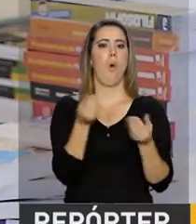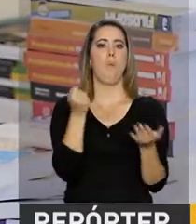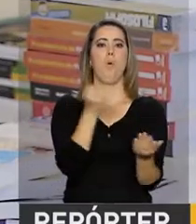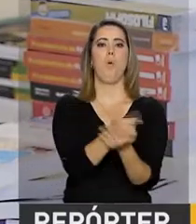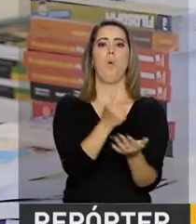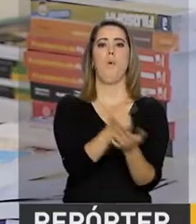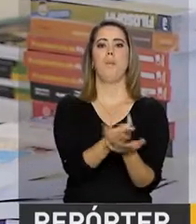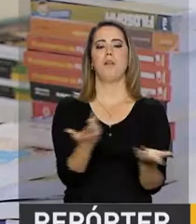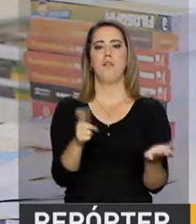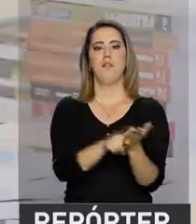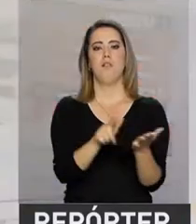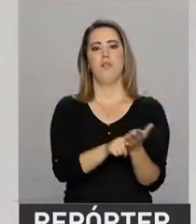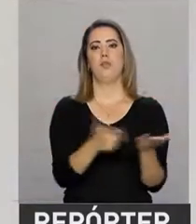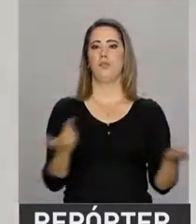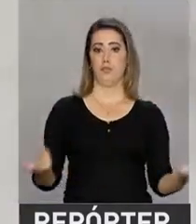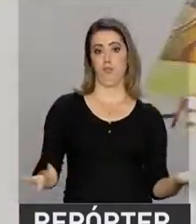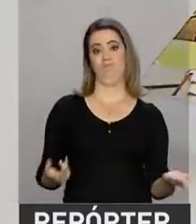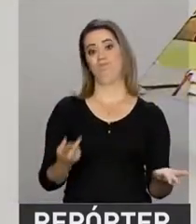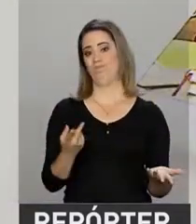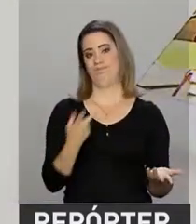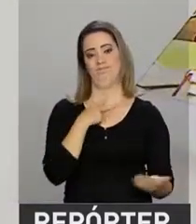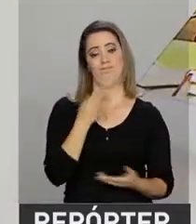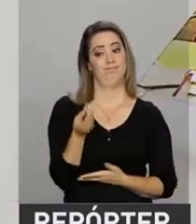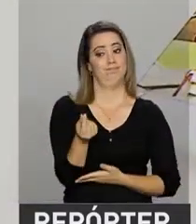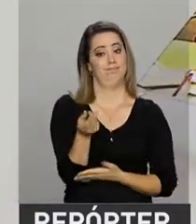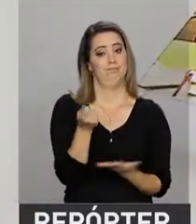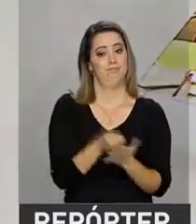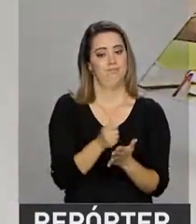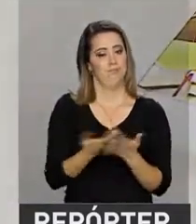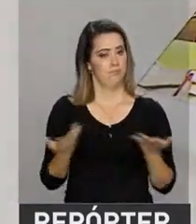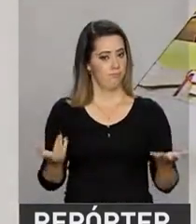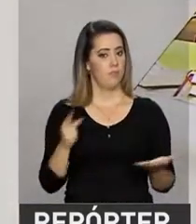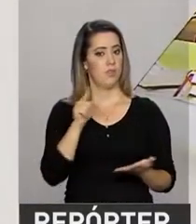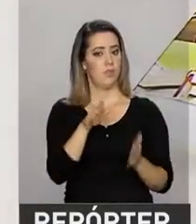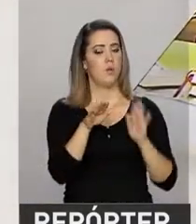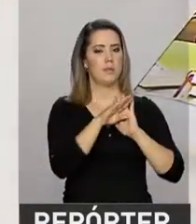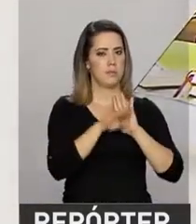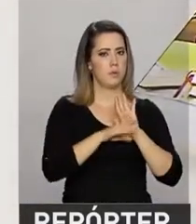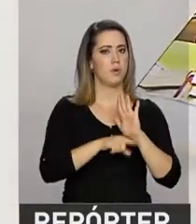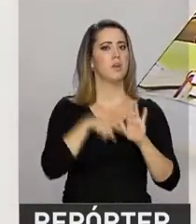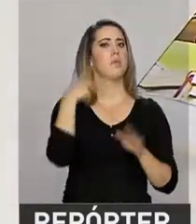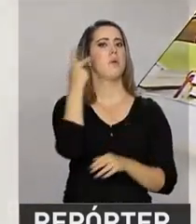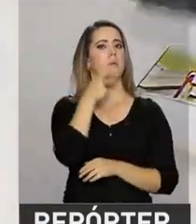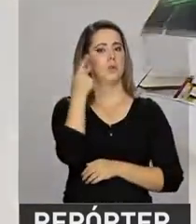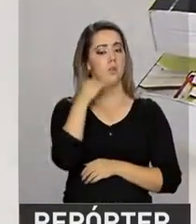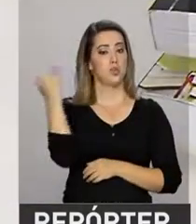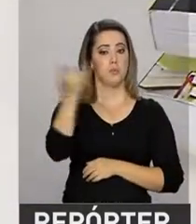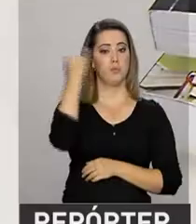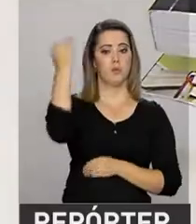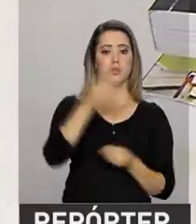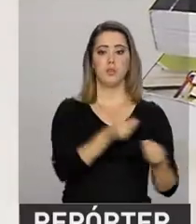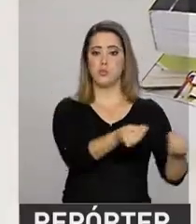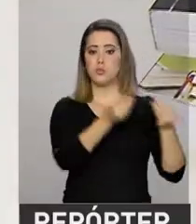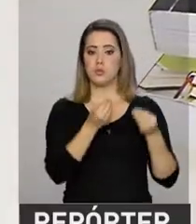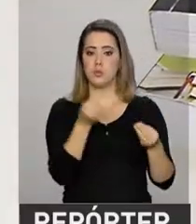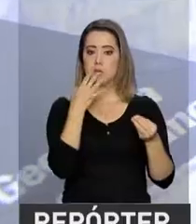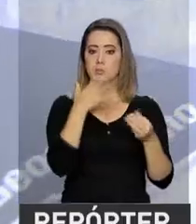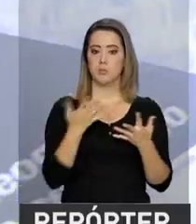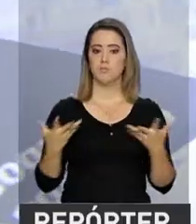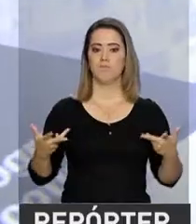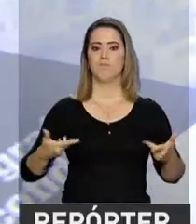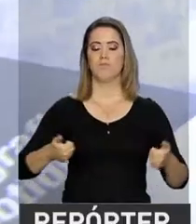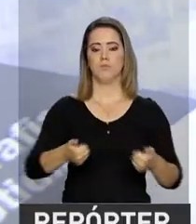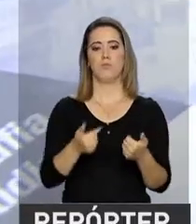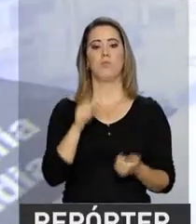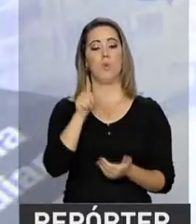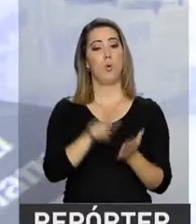coleção dessas de livros para cada disciplina então o esse programa é uma política pública que vem toda essa qualidade do ensino os